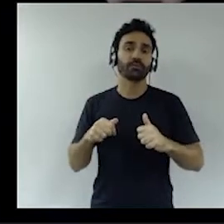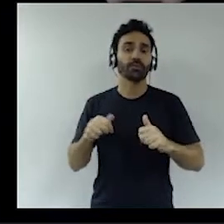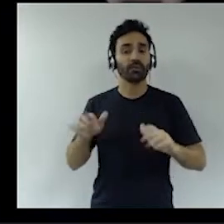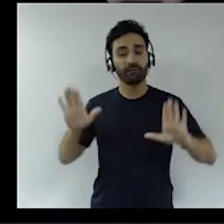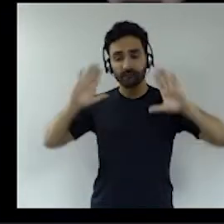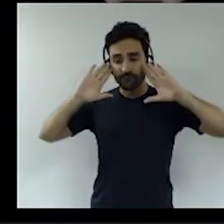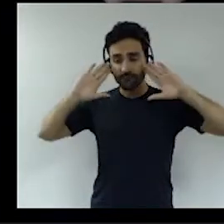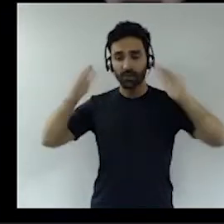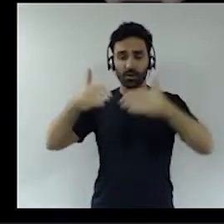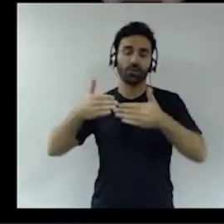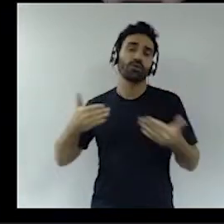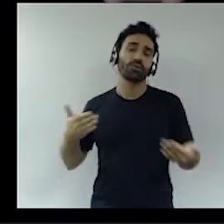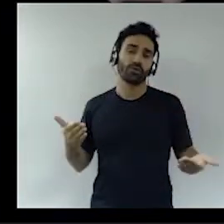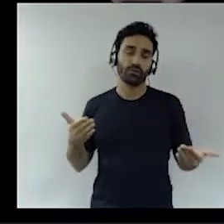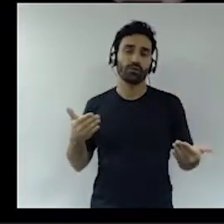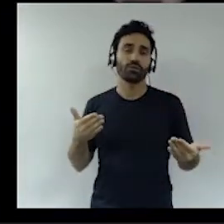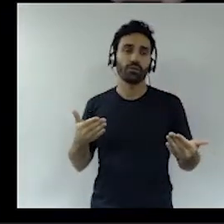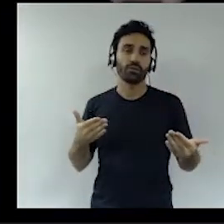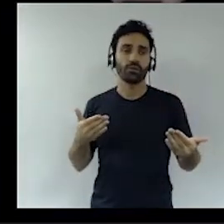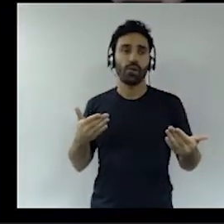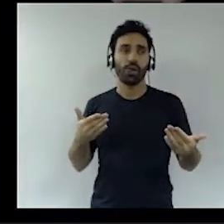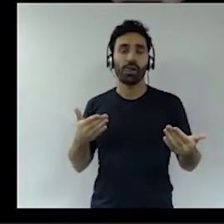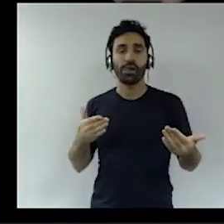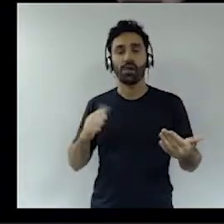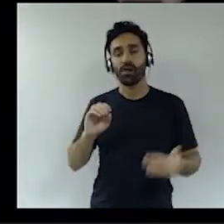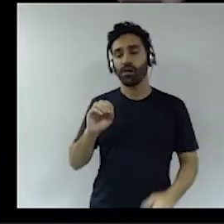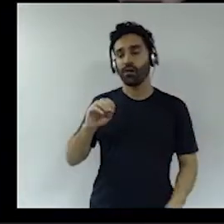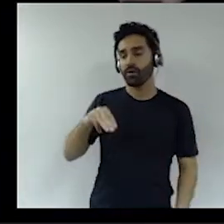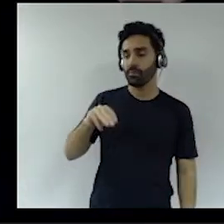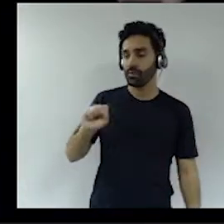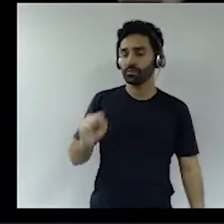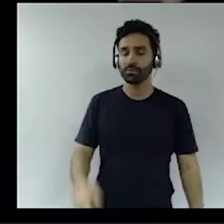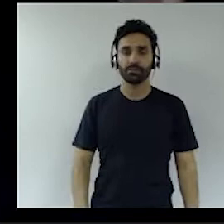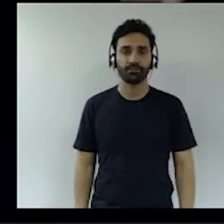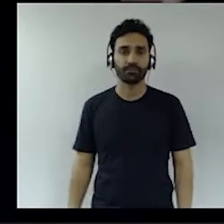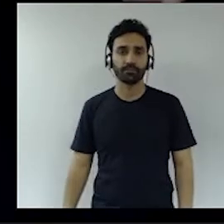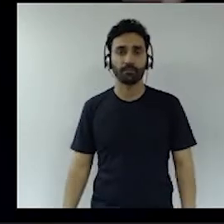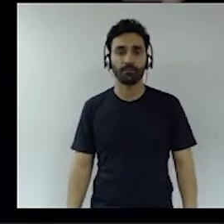direcionado, afunilado para a OMS.